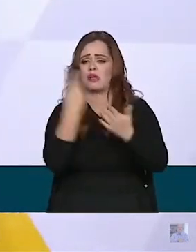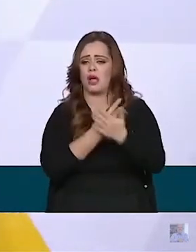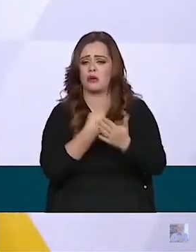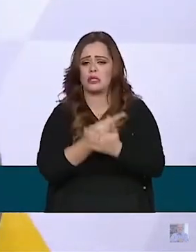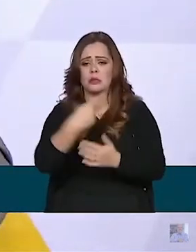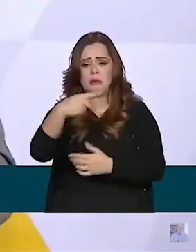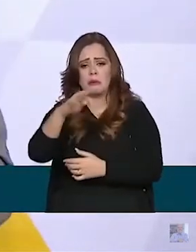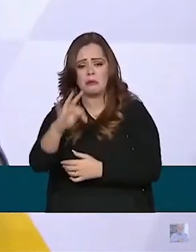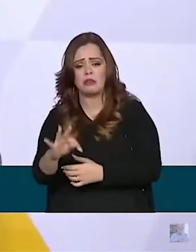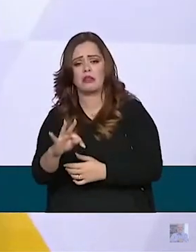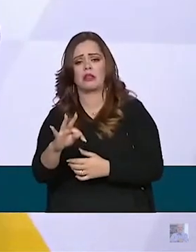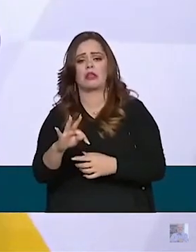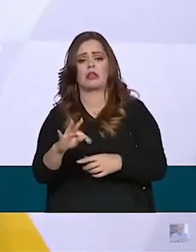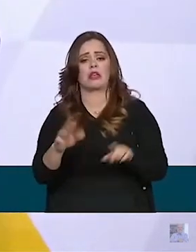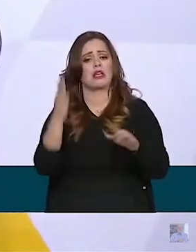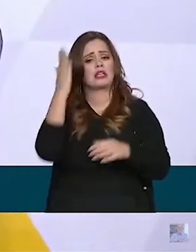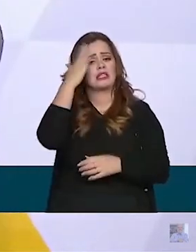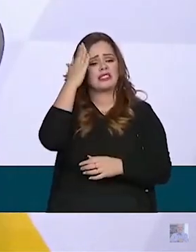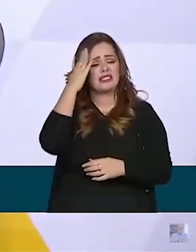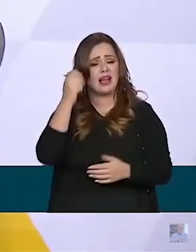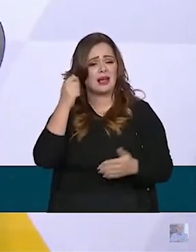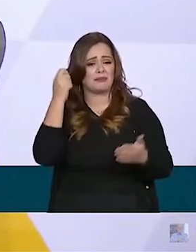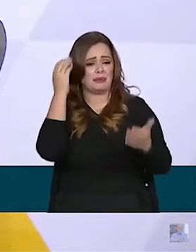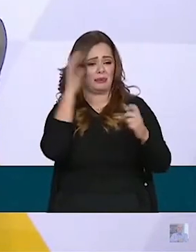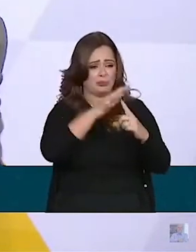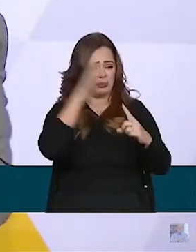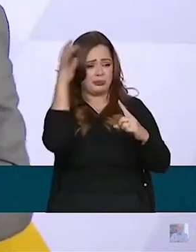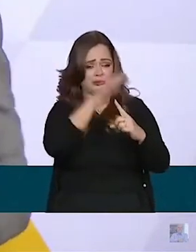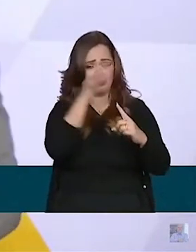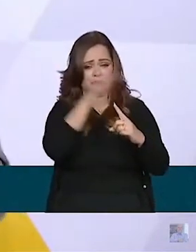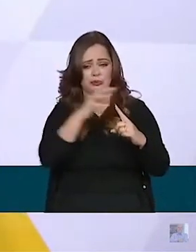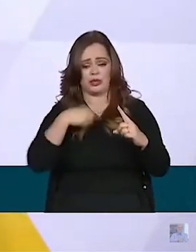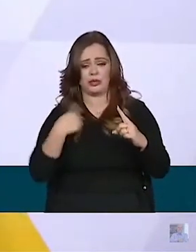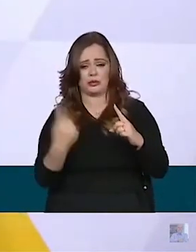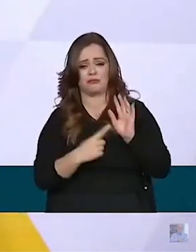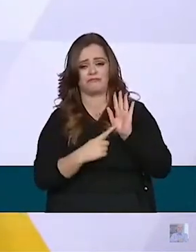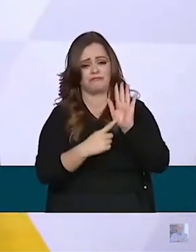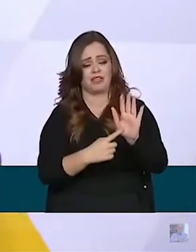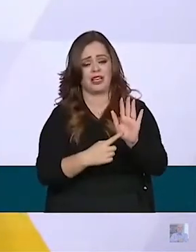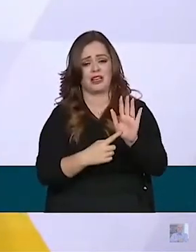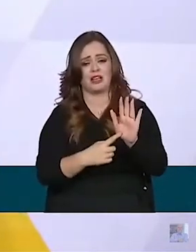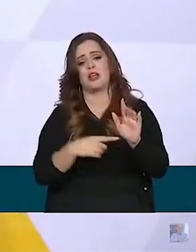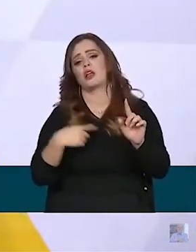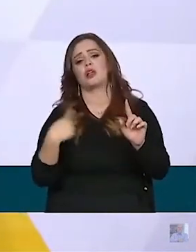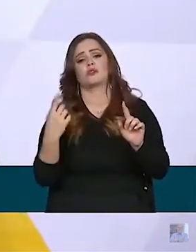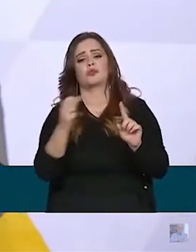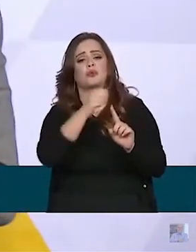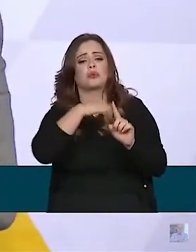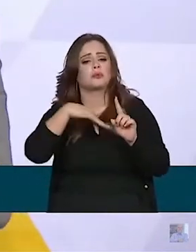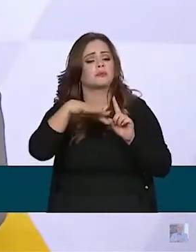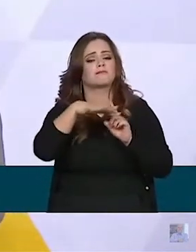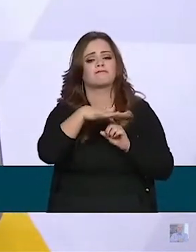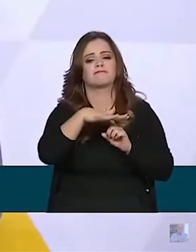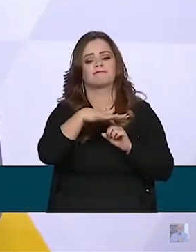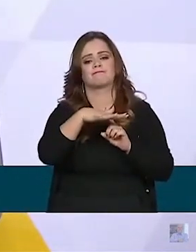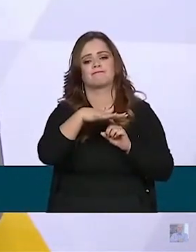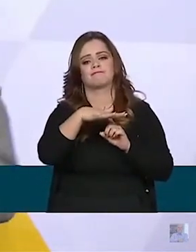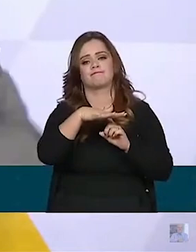PT. Você sabe a tentativa de destruir a nossa imagem junto ao imaginário da população